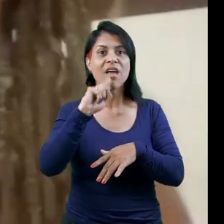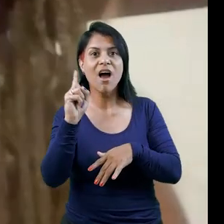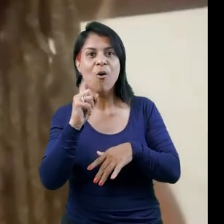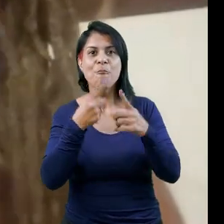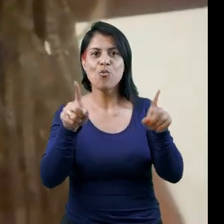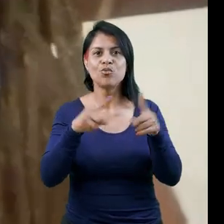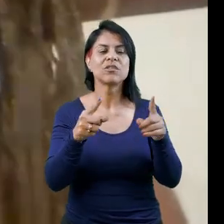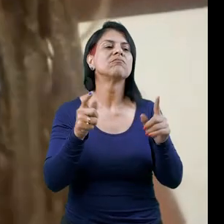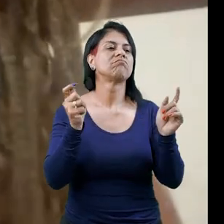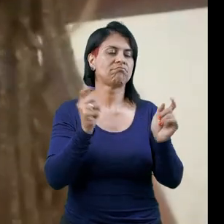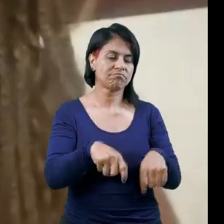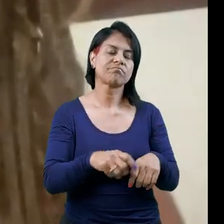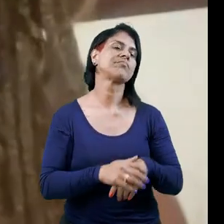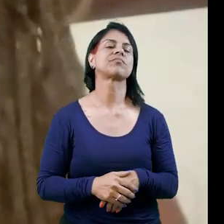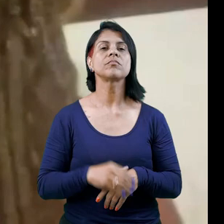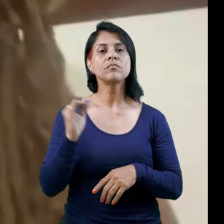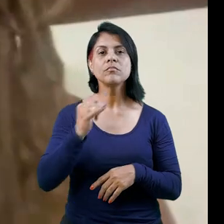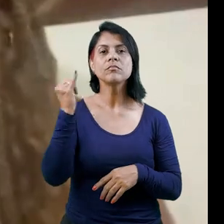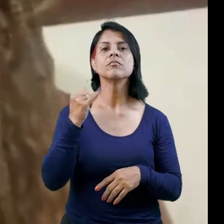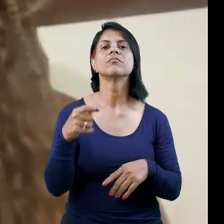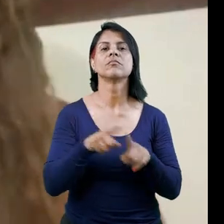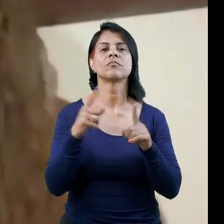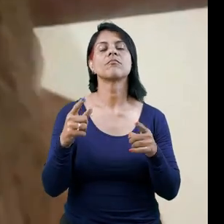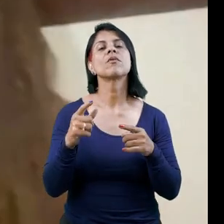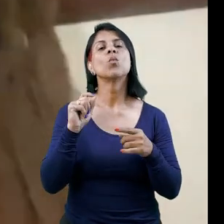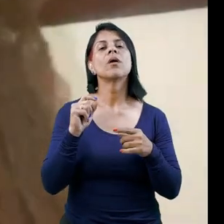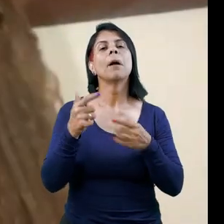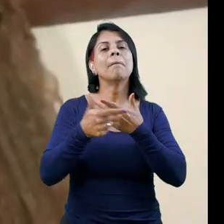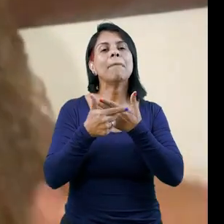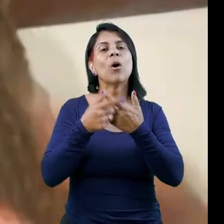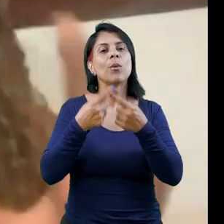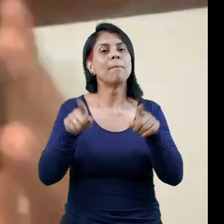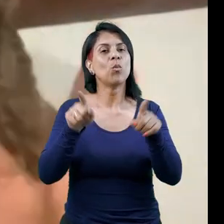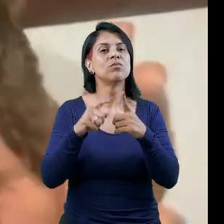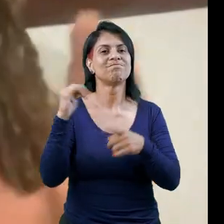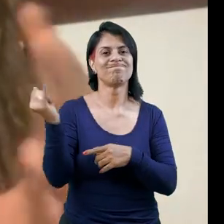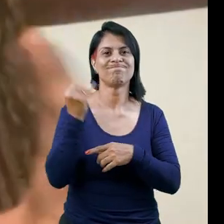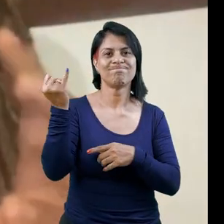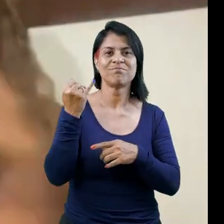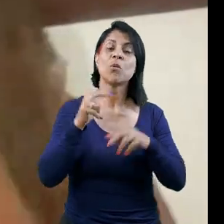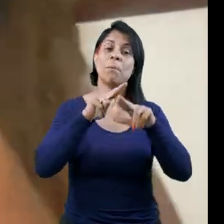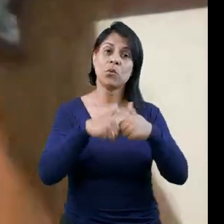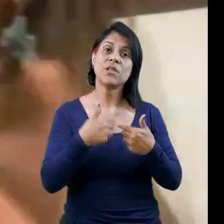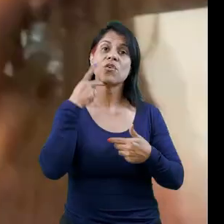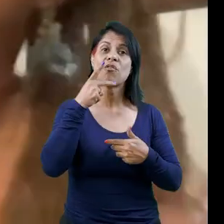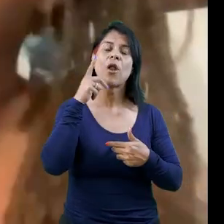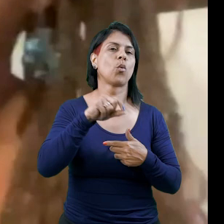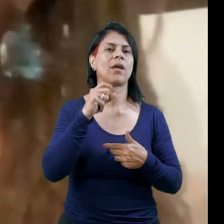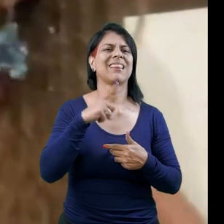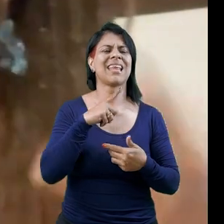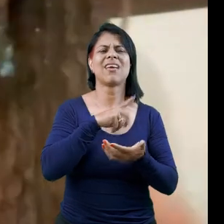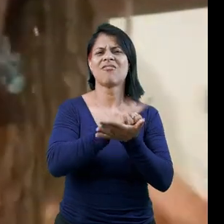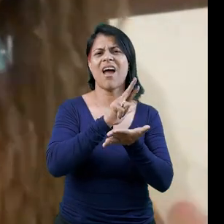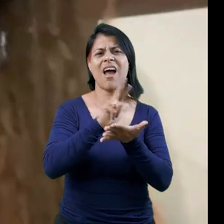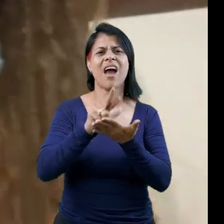sendo entregue. Ela está fazendo o papel dela, a música está fazendo o papel dela. Por isso que eu falo, existem trabalhos,